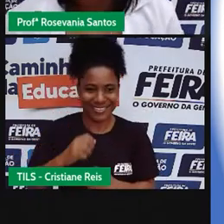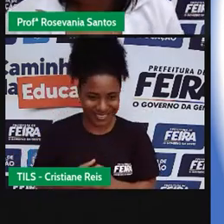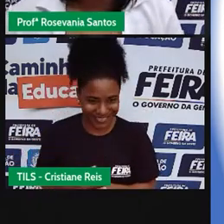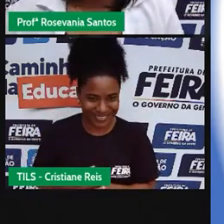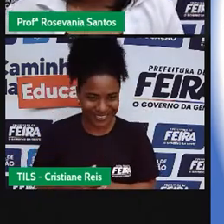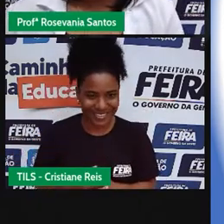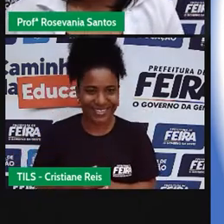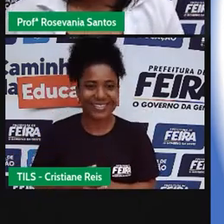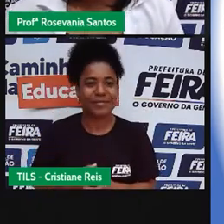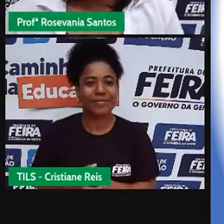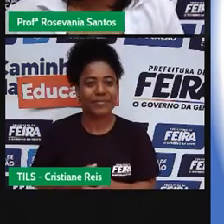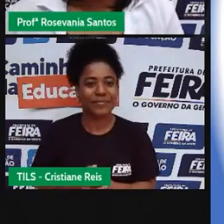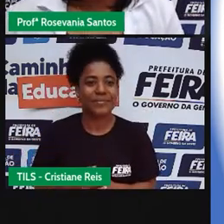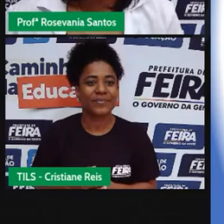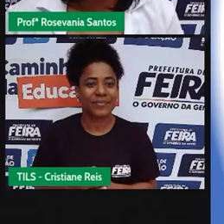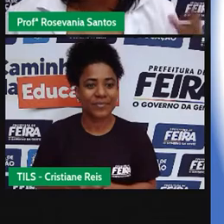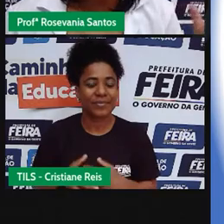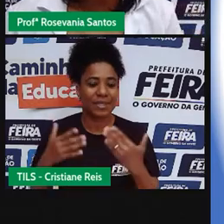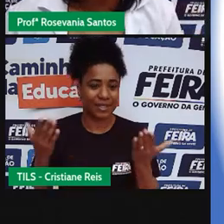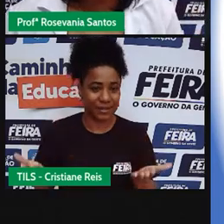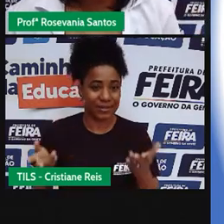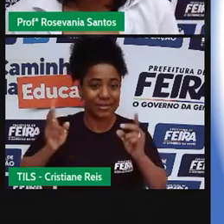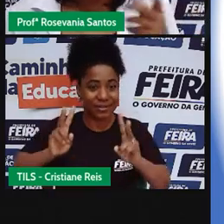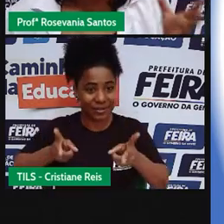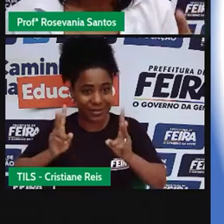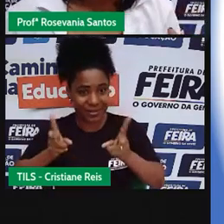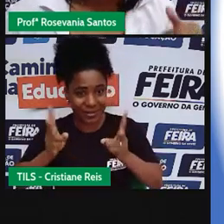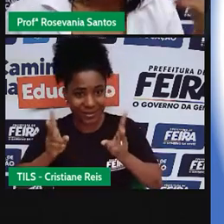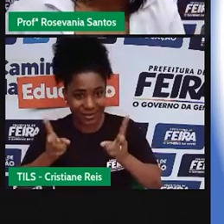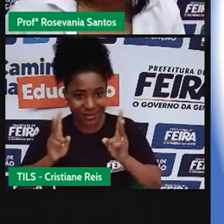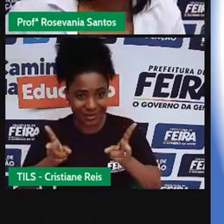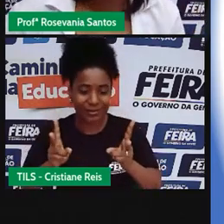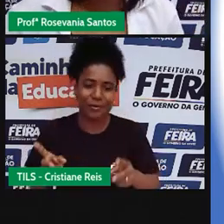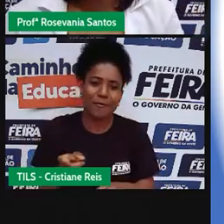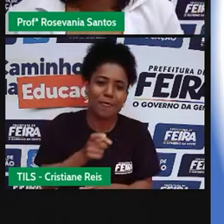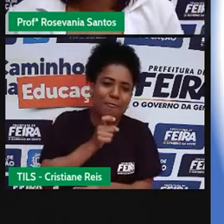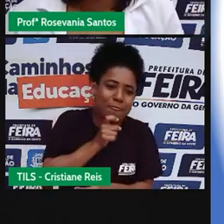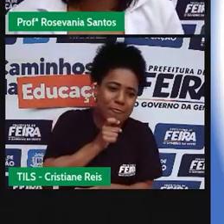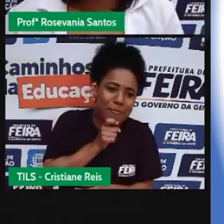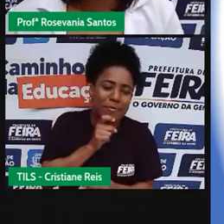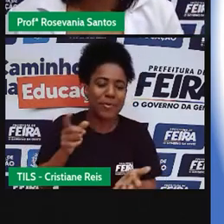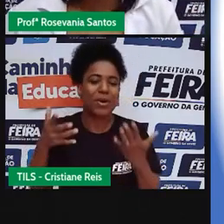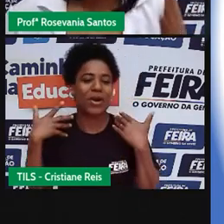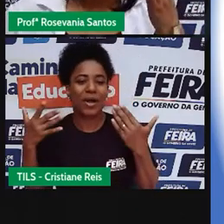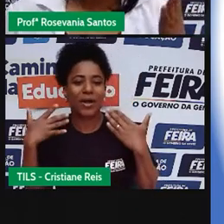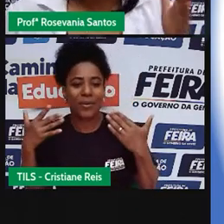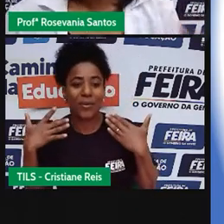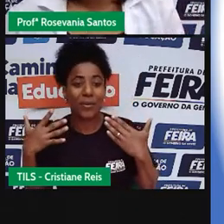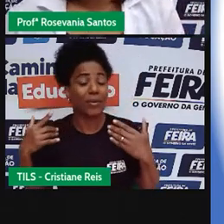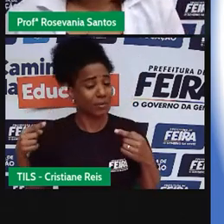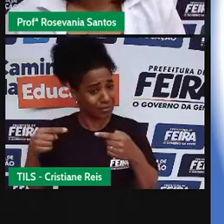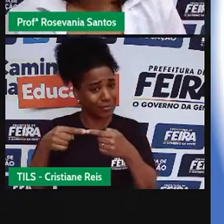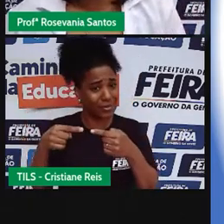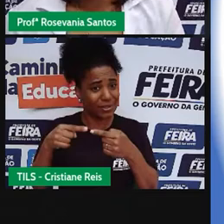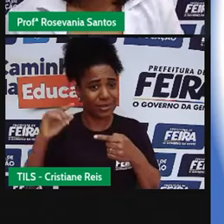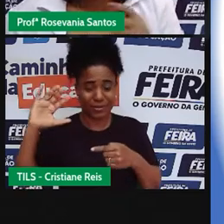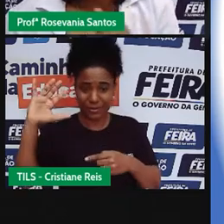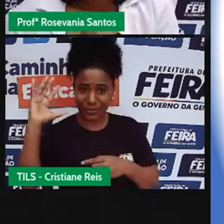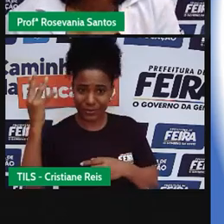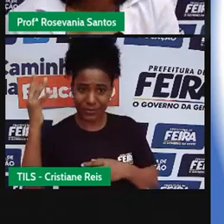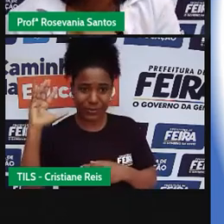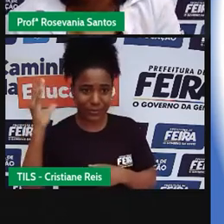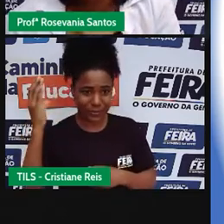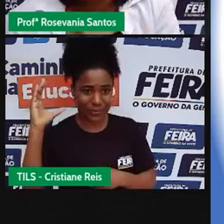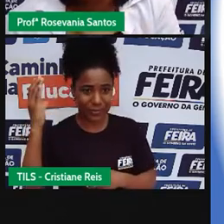sobre ele mesmo. É, o dia inteiro a gente fala que calor, água fria, né? A gente não se refere ao clima. E é o tema de hoje.